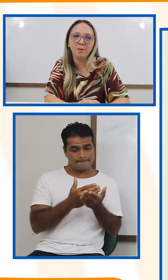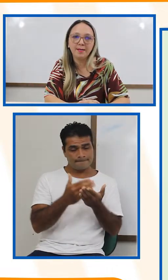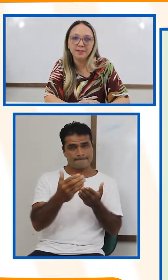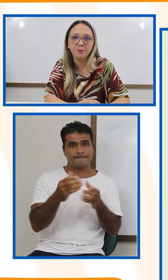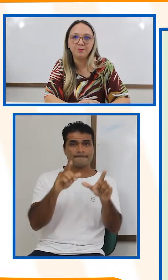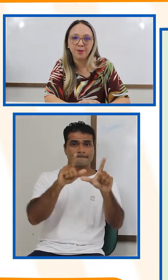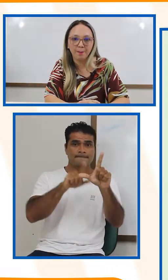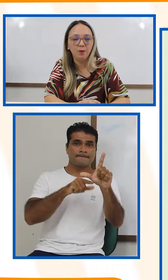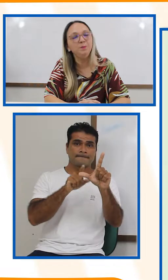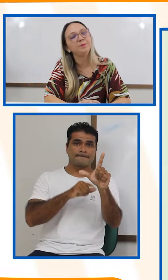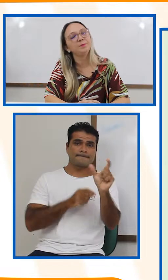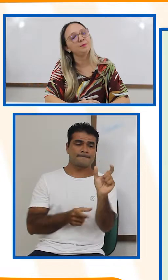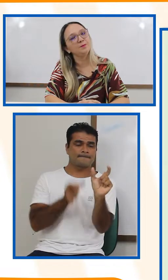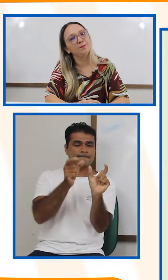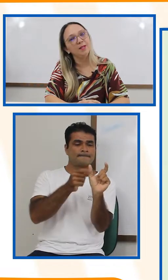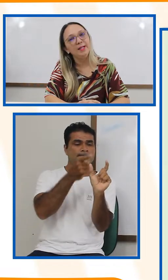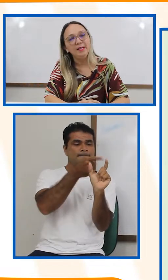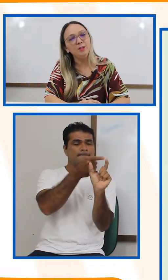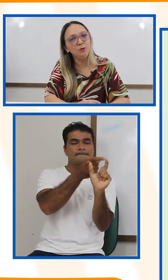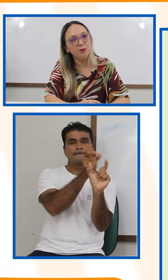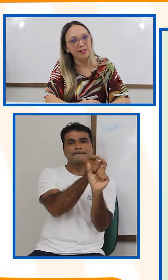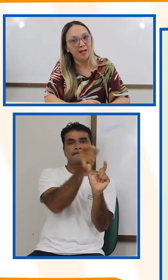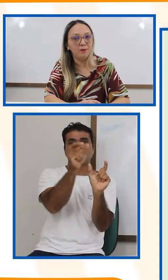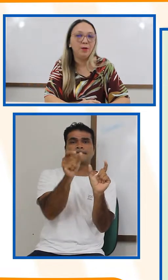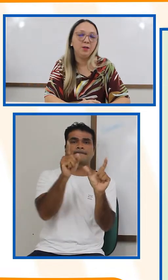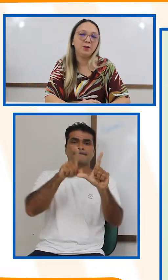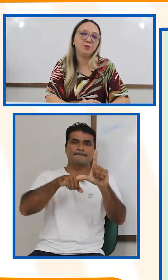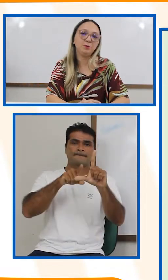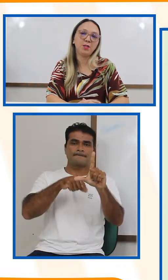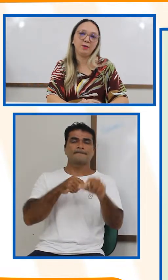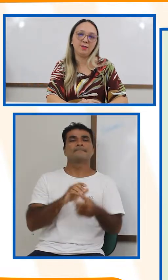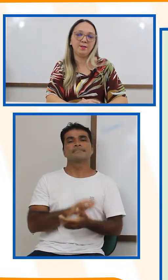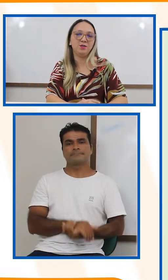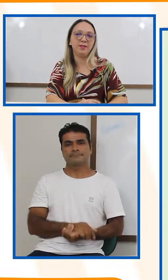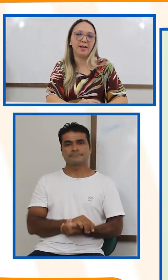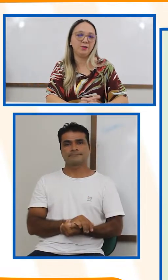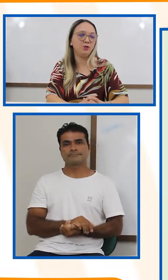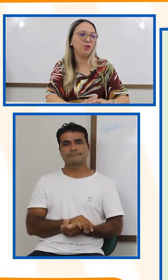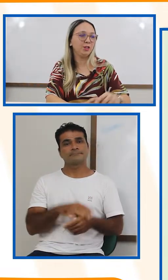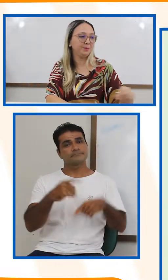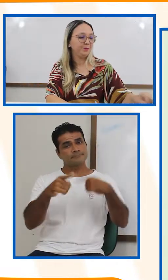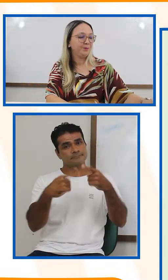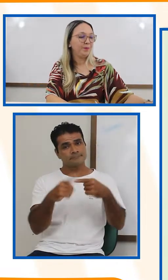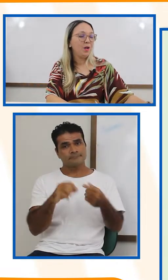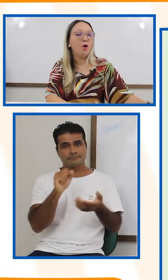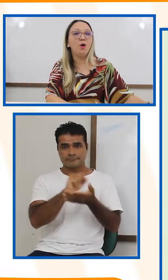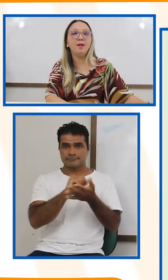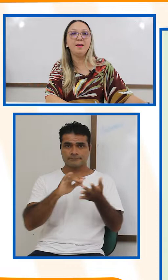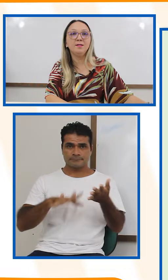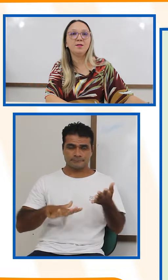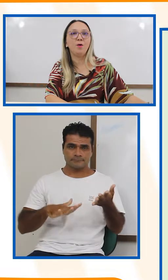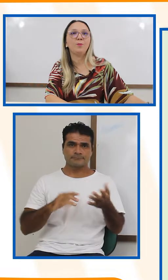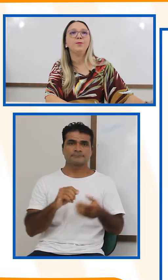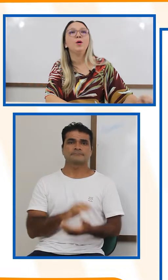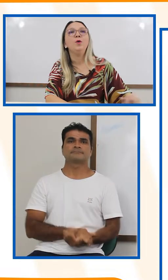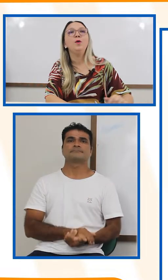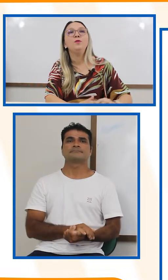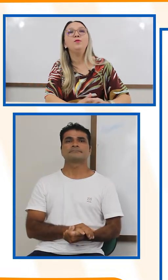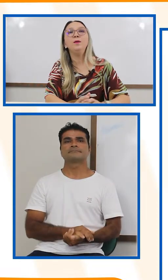na sua formação, tá bom? E no final, nós vamos ter a nossa atividade do dia. Olhem